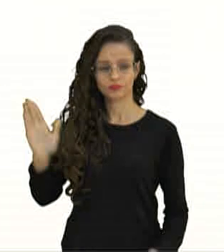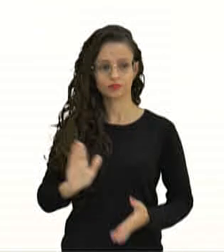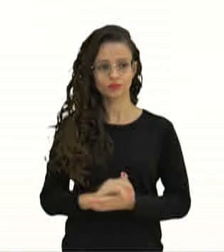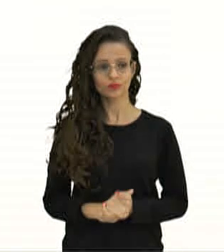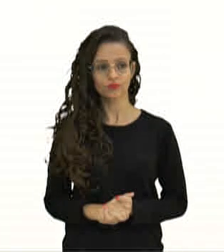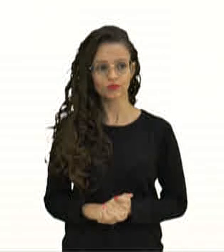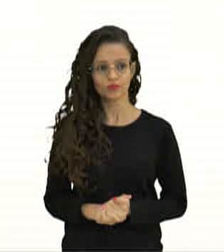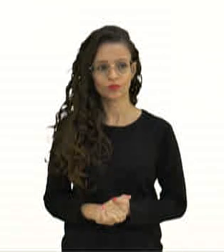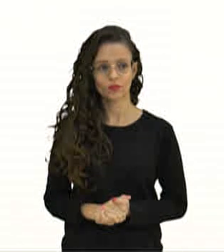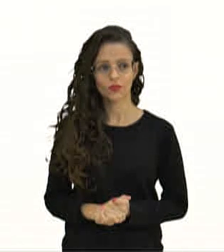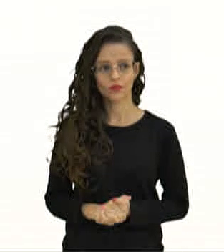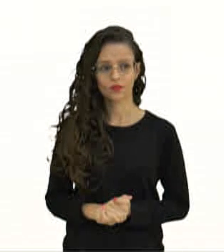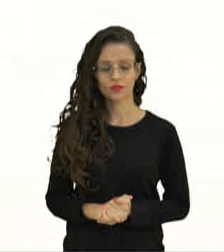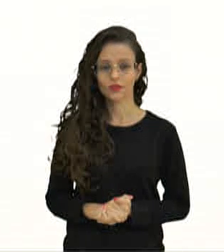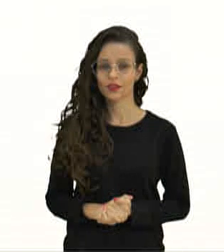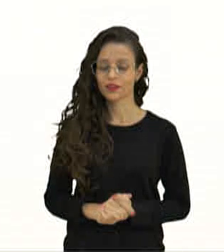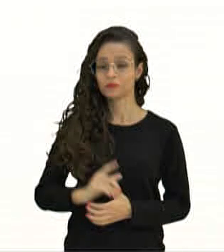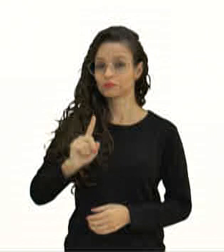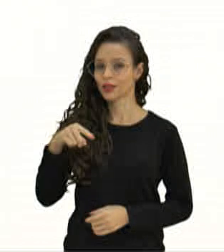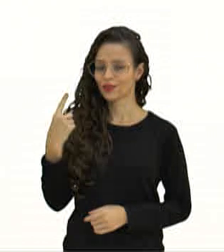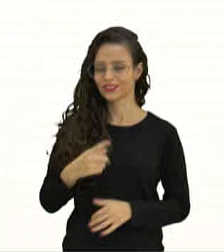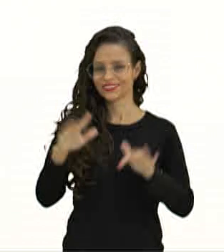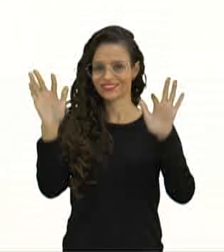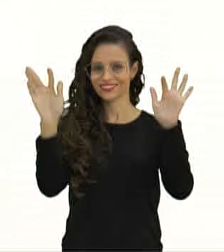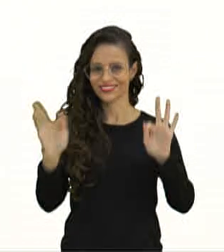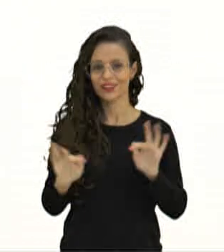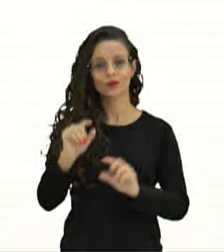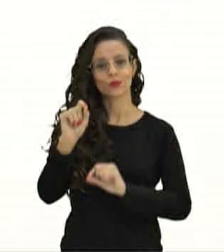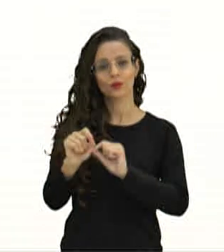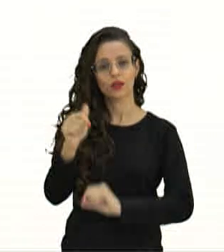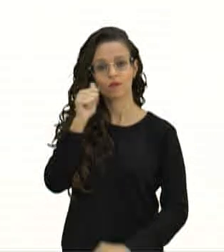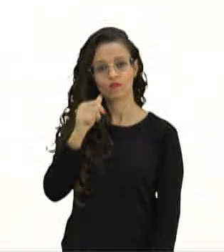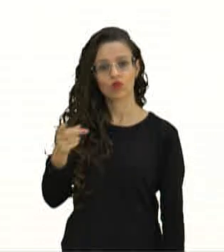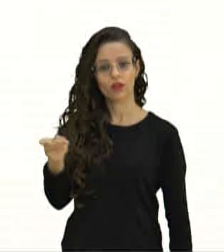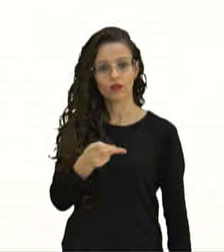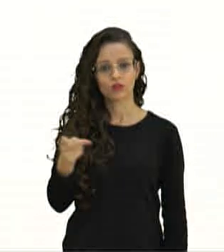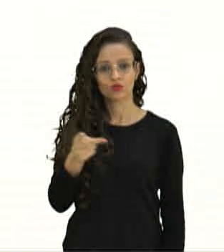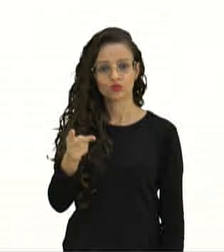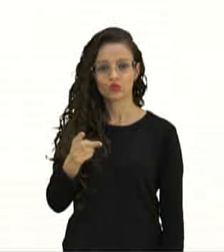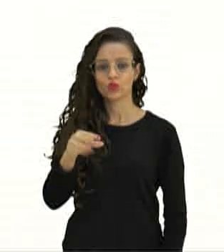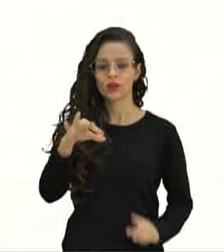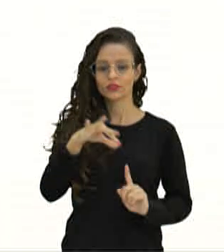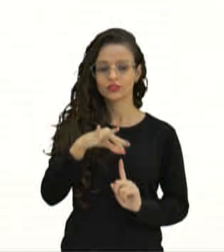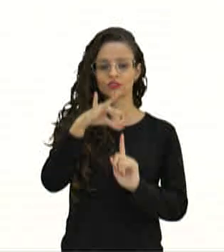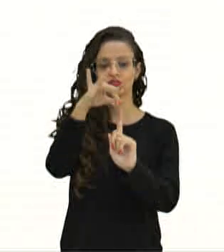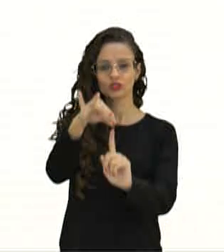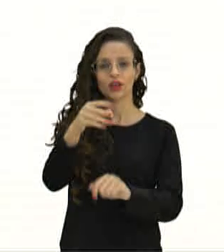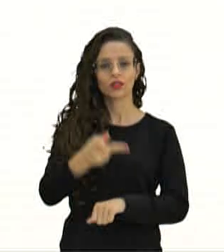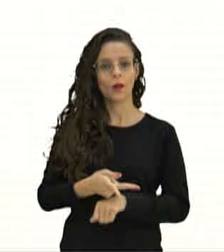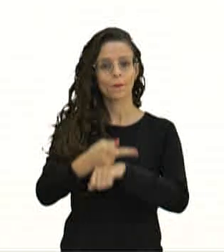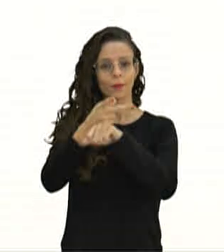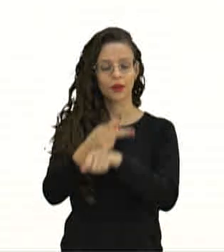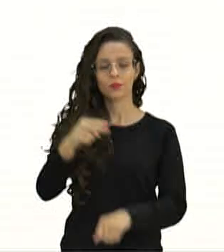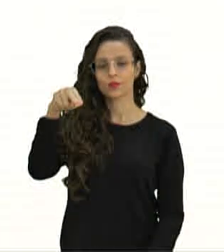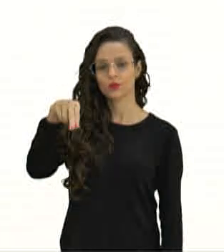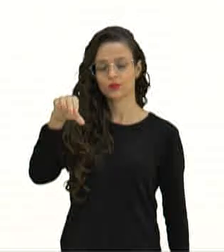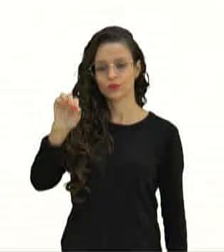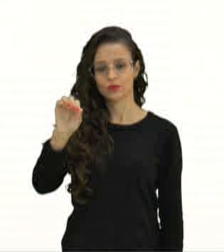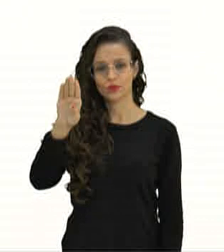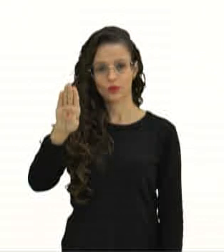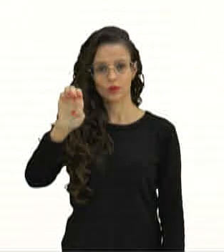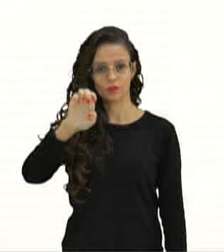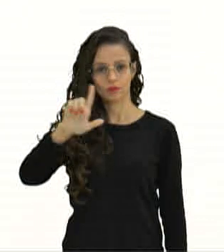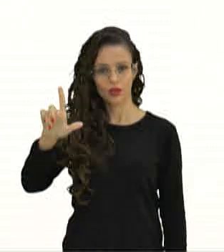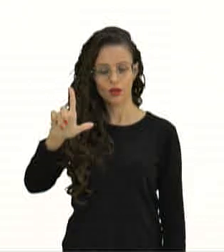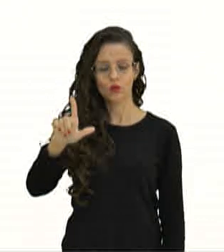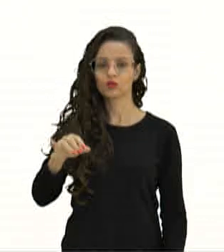Jennifer, que para nossa felicidade foram indicadas ao Prêmio Nobel, ganharam o Prêmio Nobel